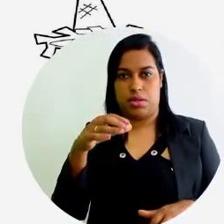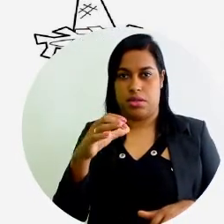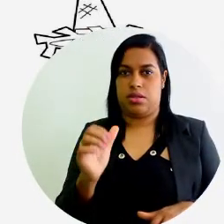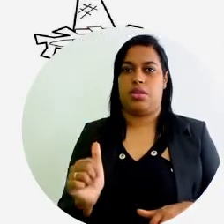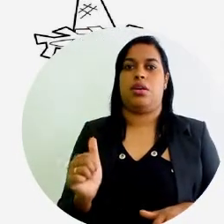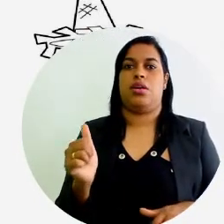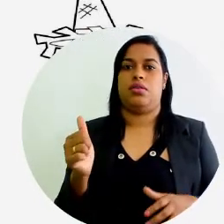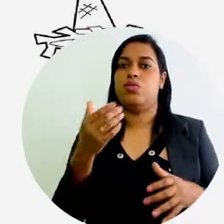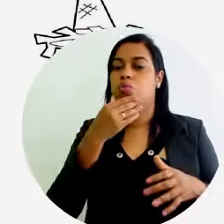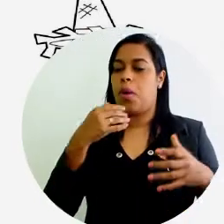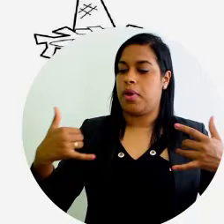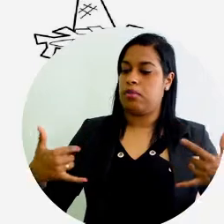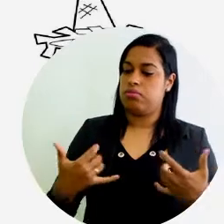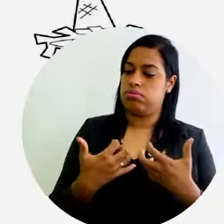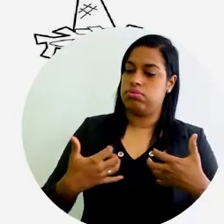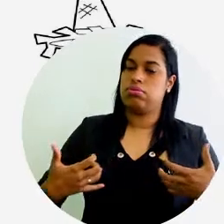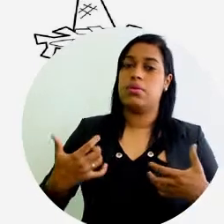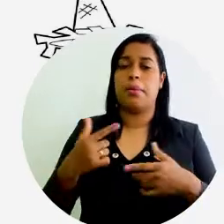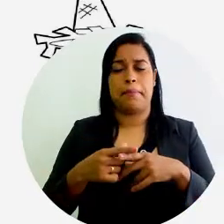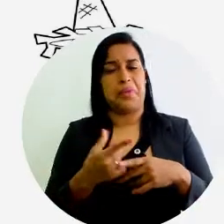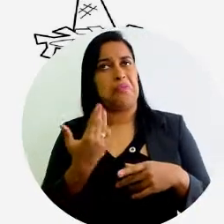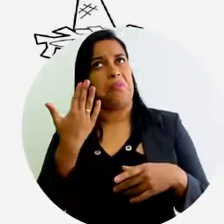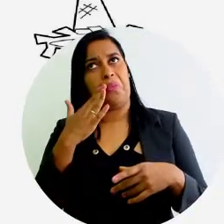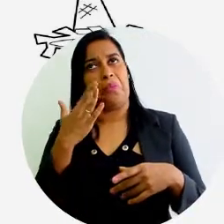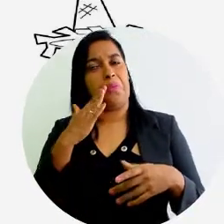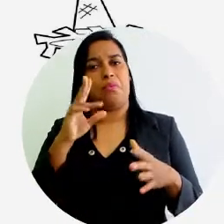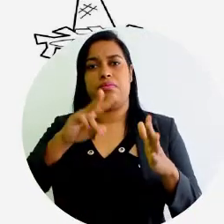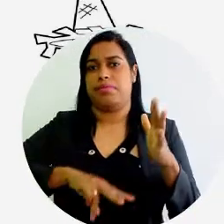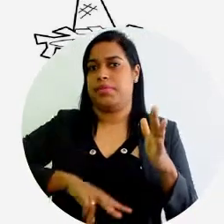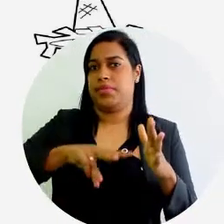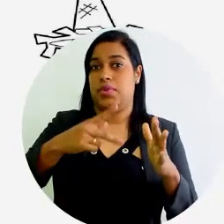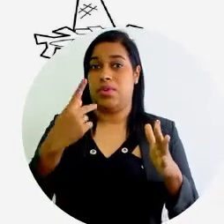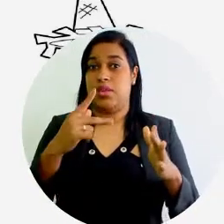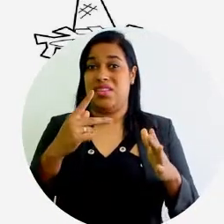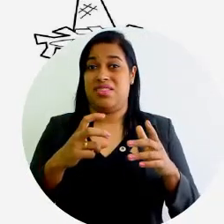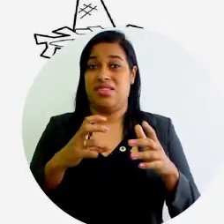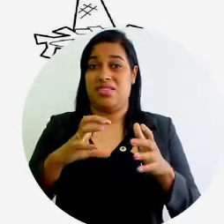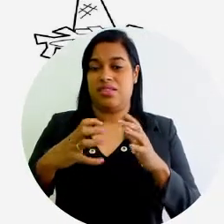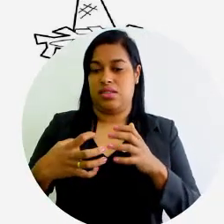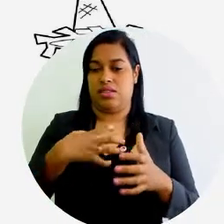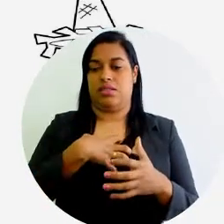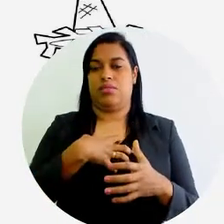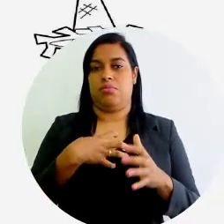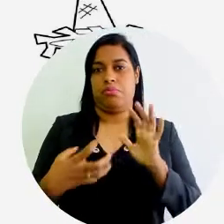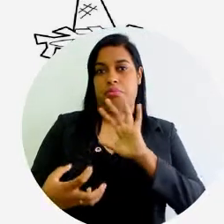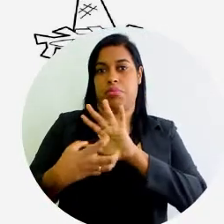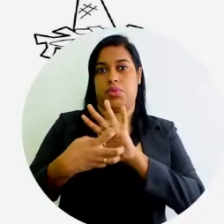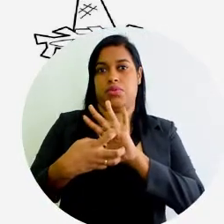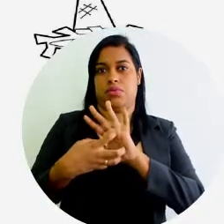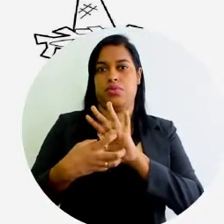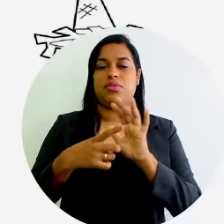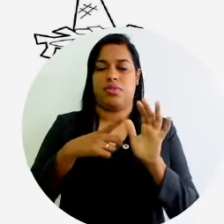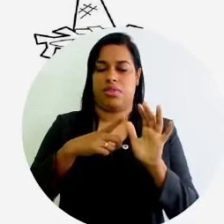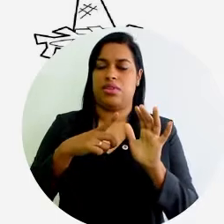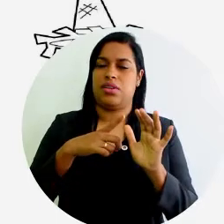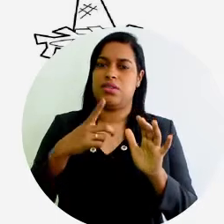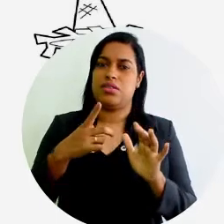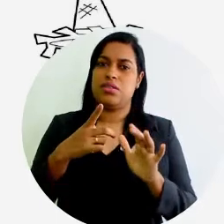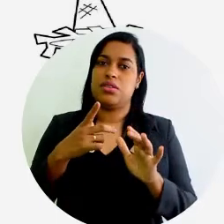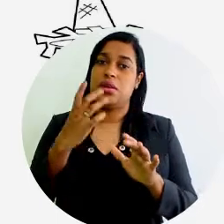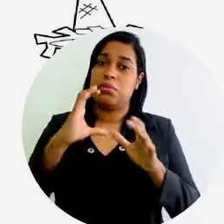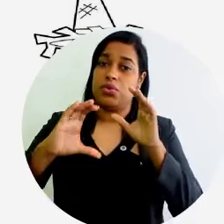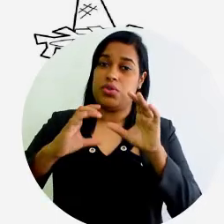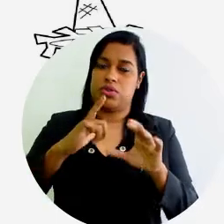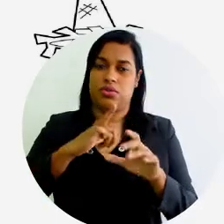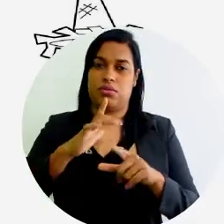Gonzaga, mas nem todos nós temos a habilidade de ler esses símbolos, essas notações musicais